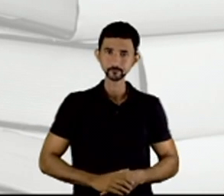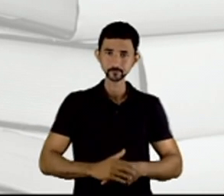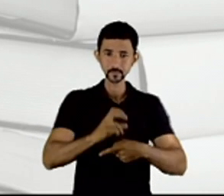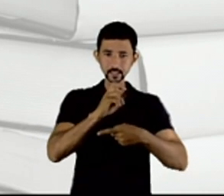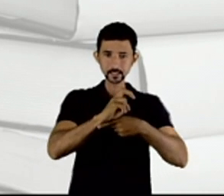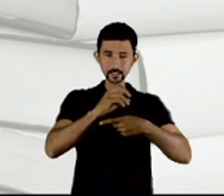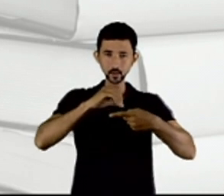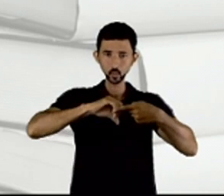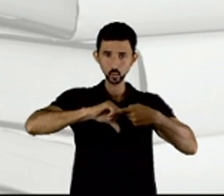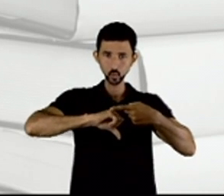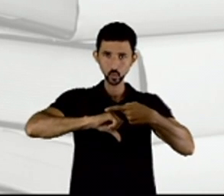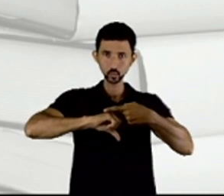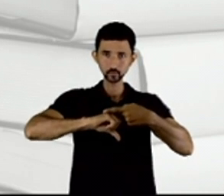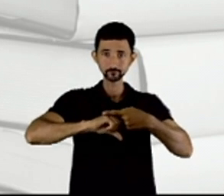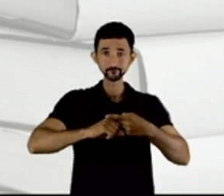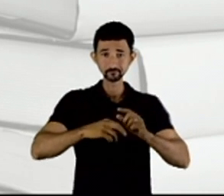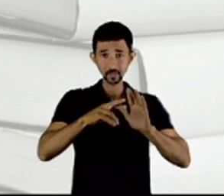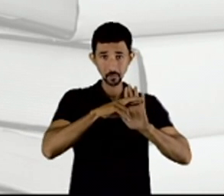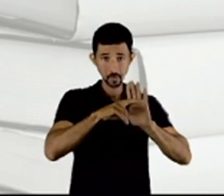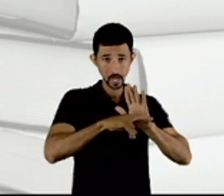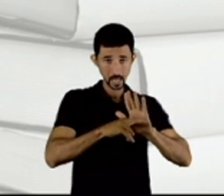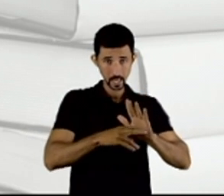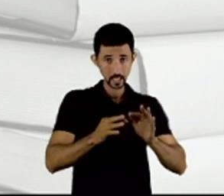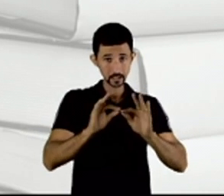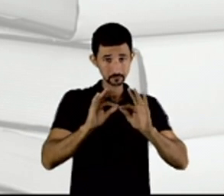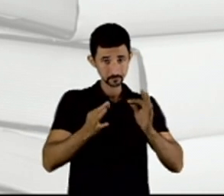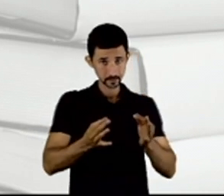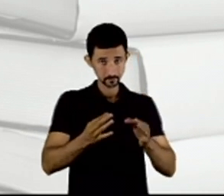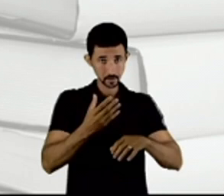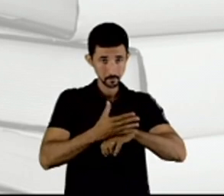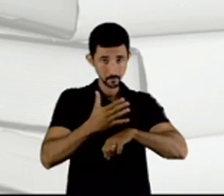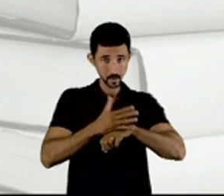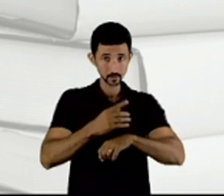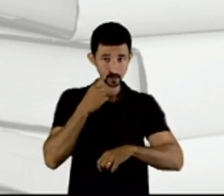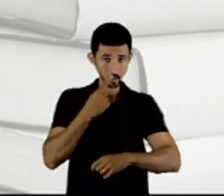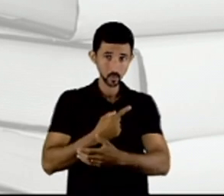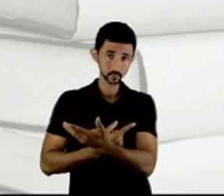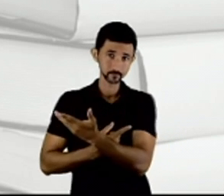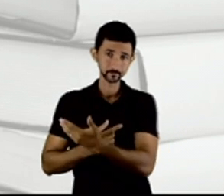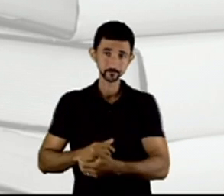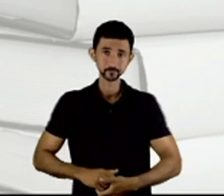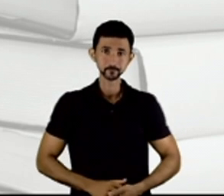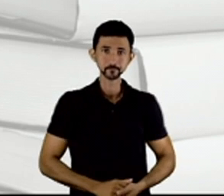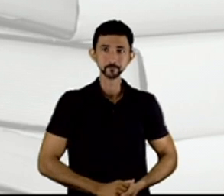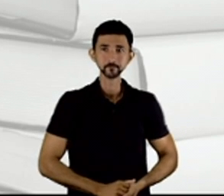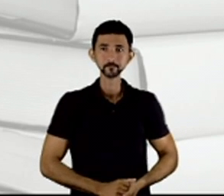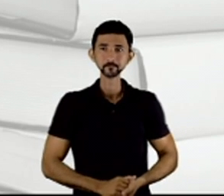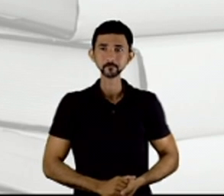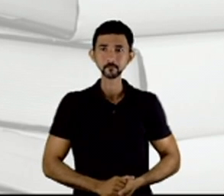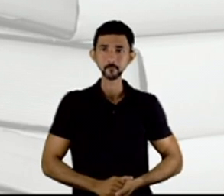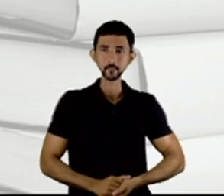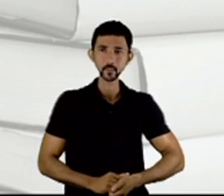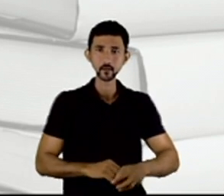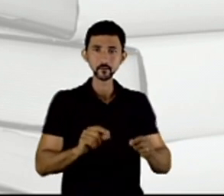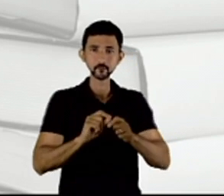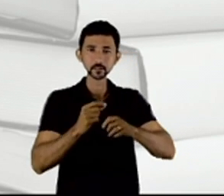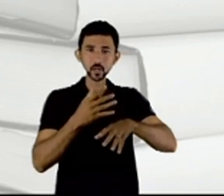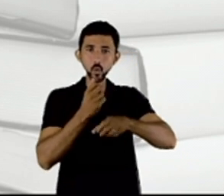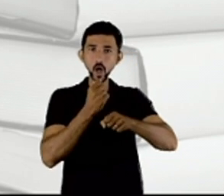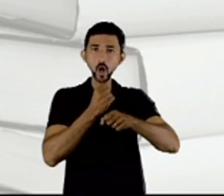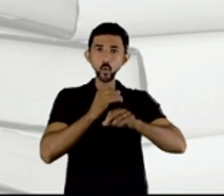nonos. Uma regra prática. Mas vamos ver pela definição. Vamos montar uma